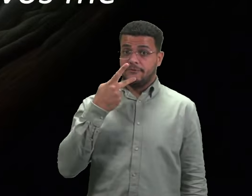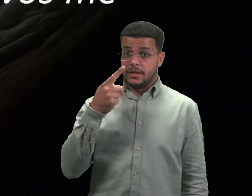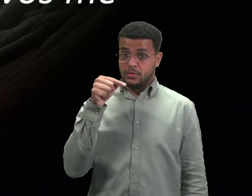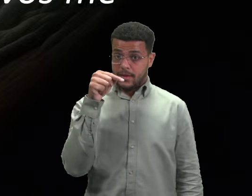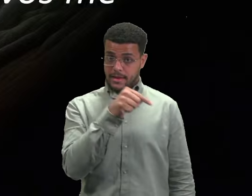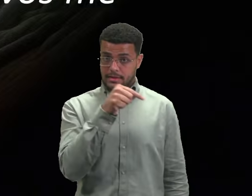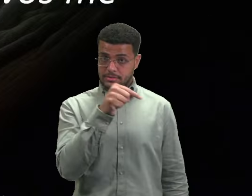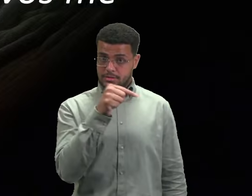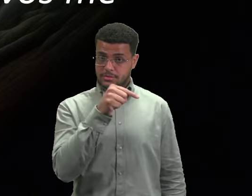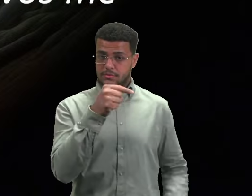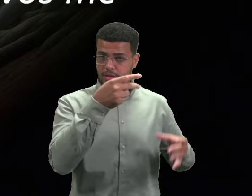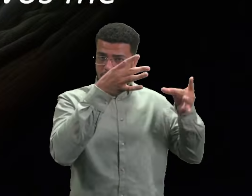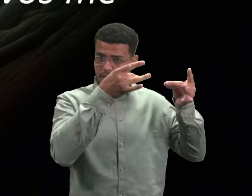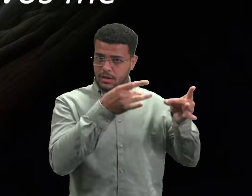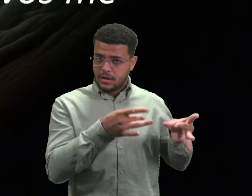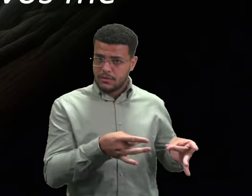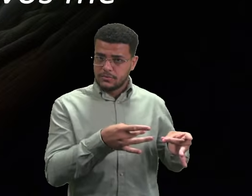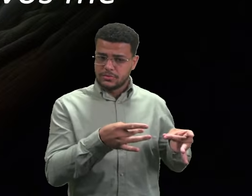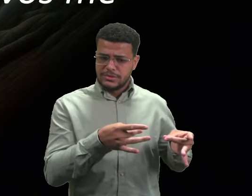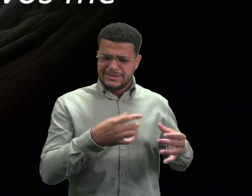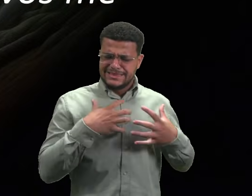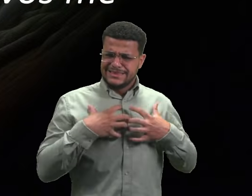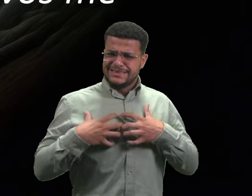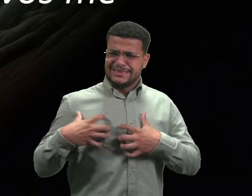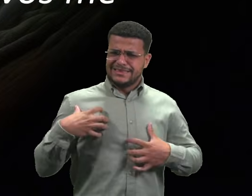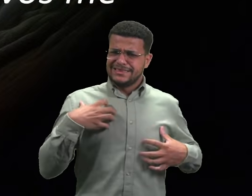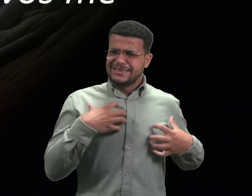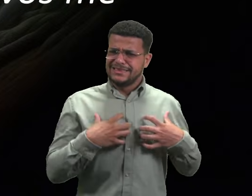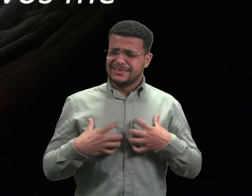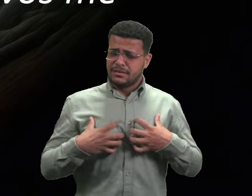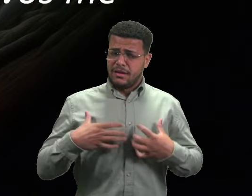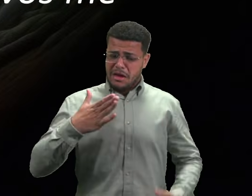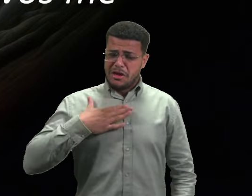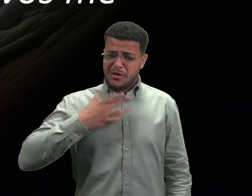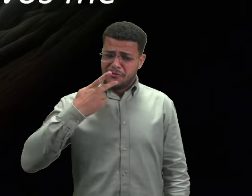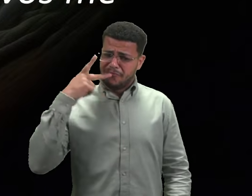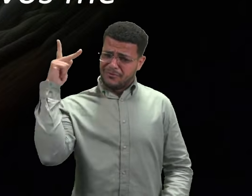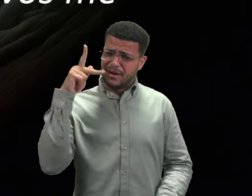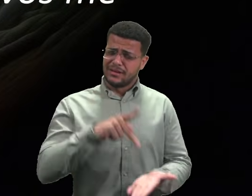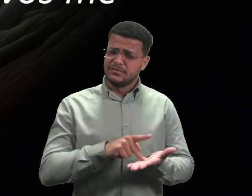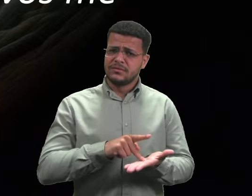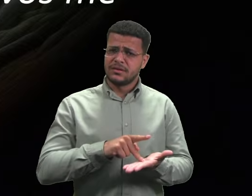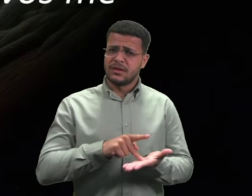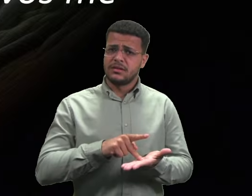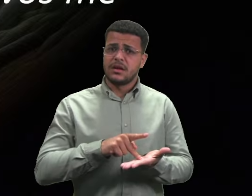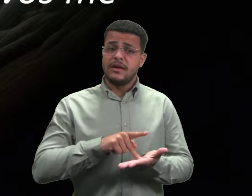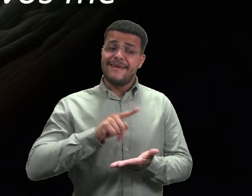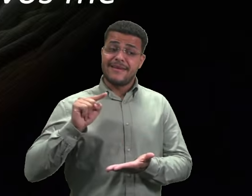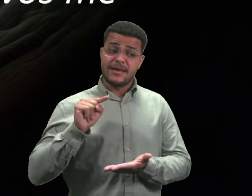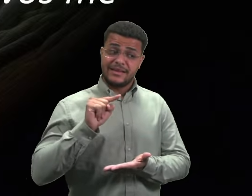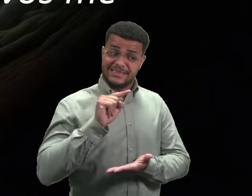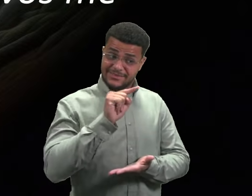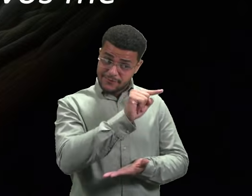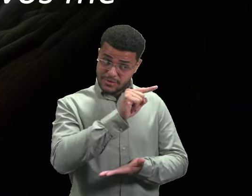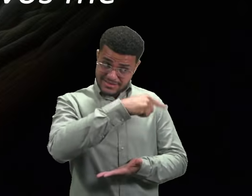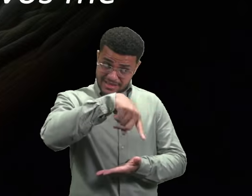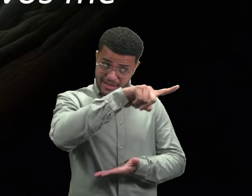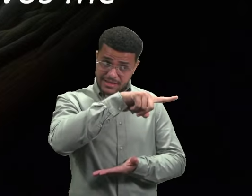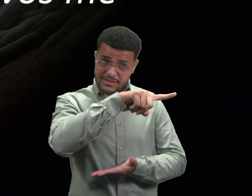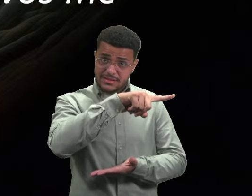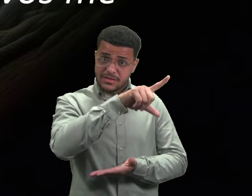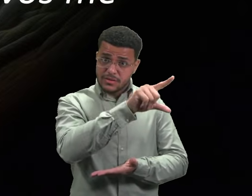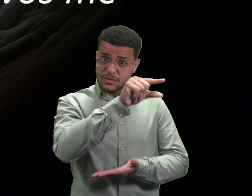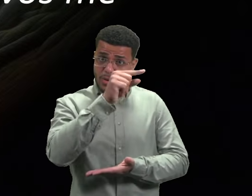angustiou-se Jesus em espírito e afirmou: em verdade vos digo, que um dentre vós fará